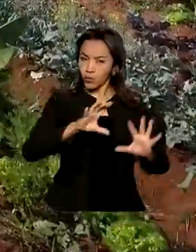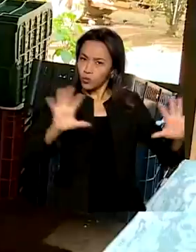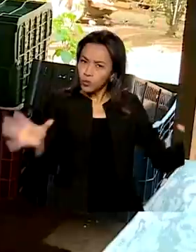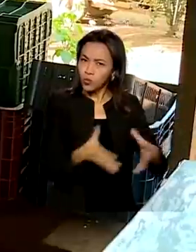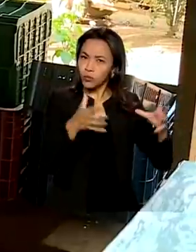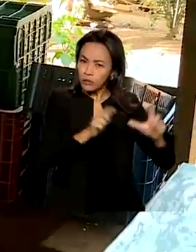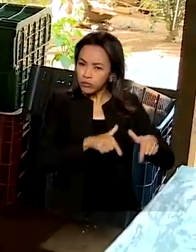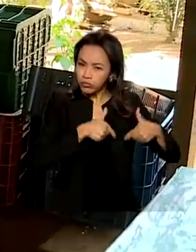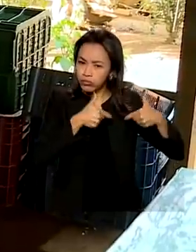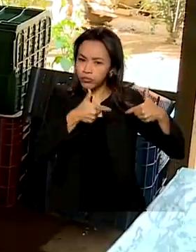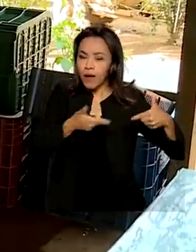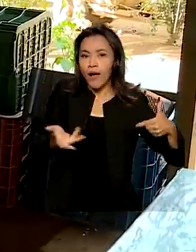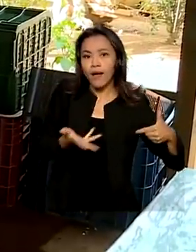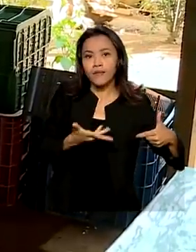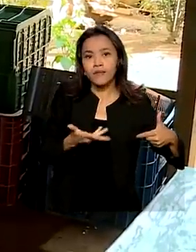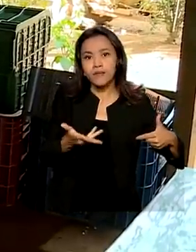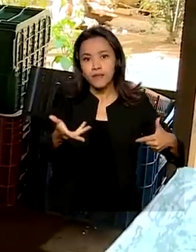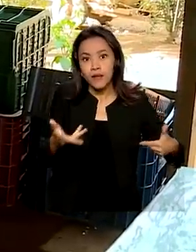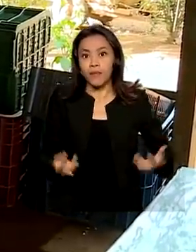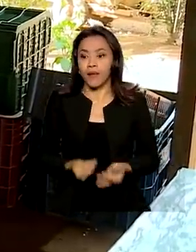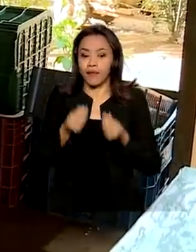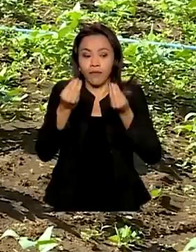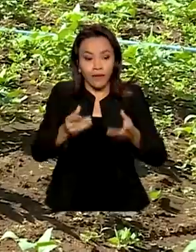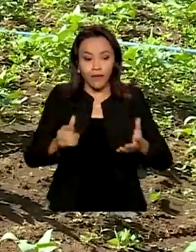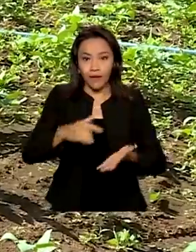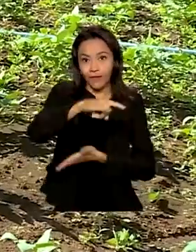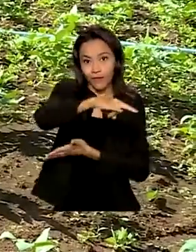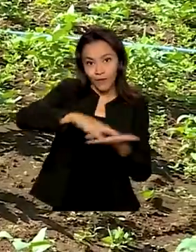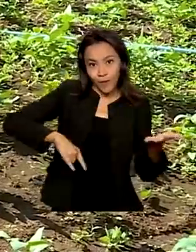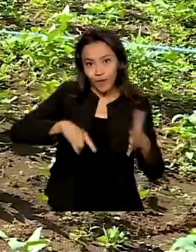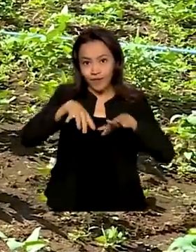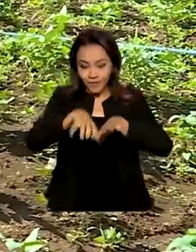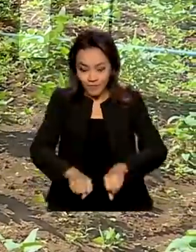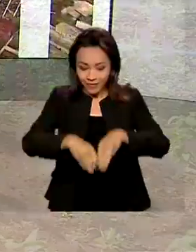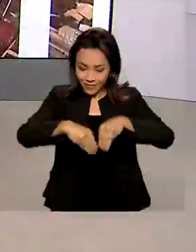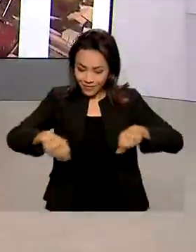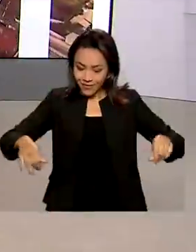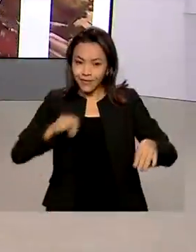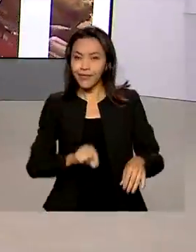para acelerar a regularização fundiária em todo o país.